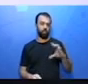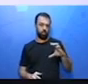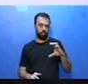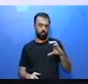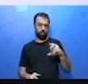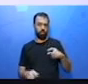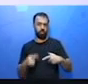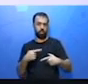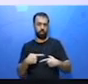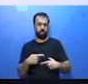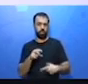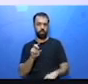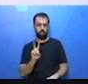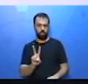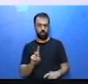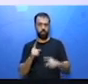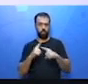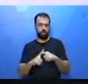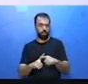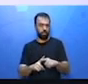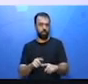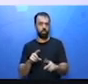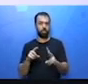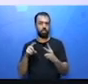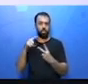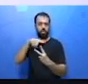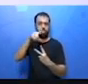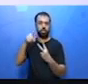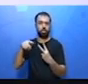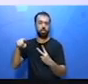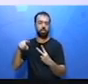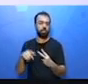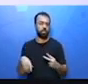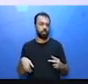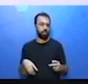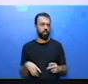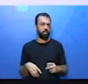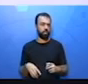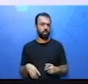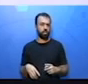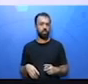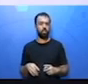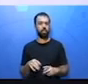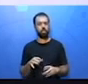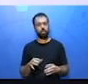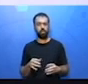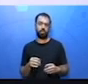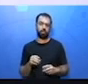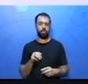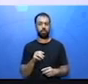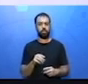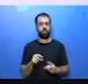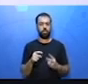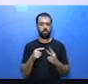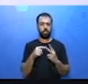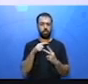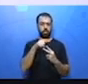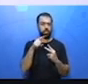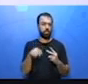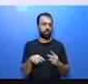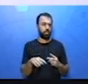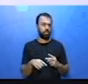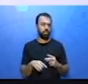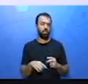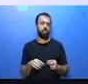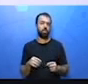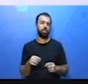comprimento é igual a 2 vezes o π, que geralmente nós vamos pegar 3,14, a não ser